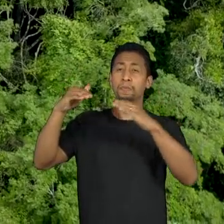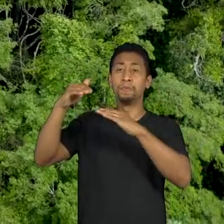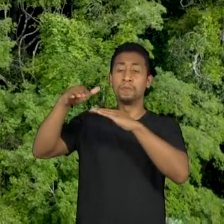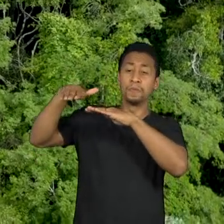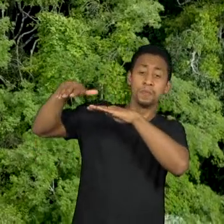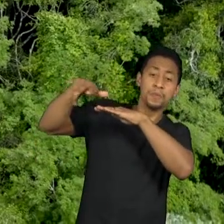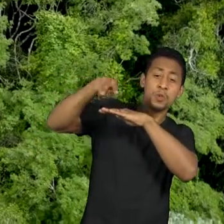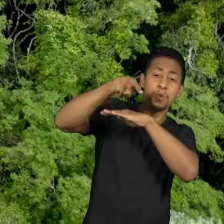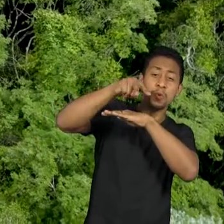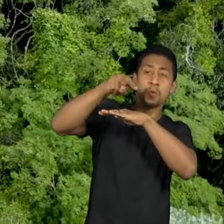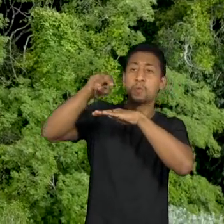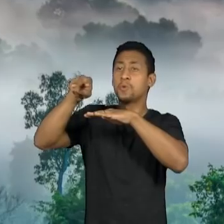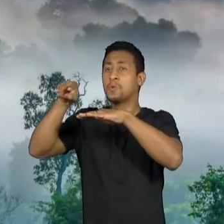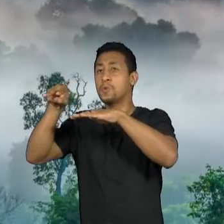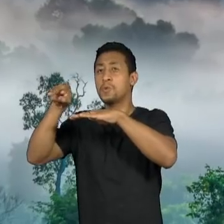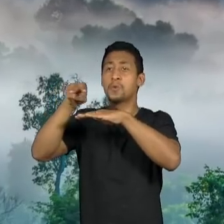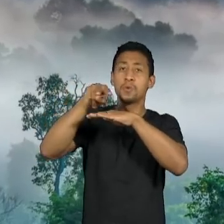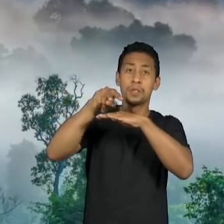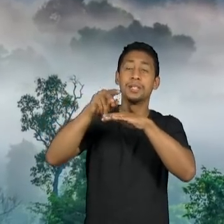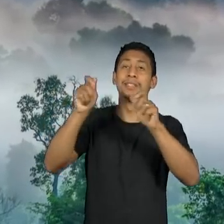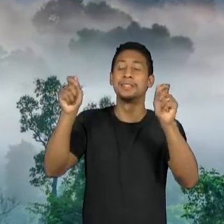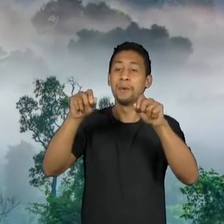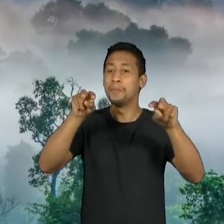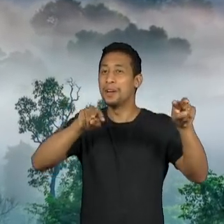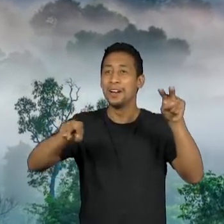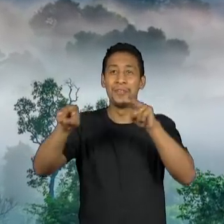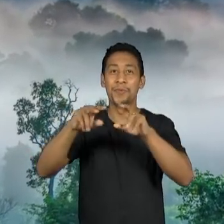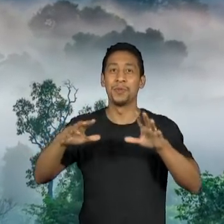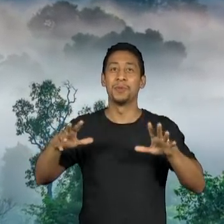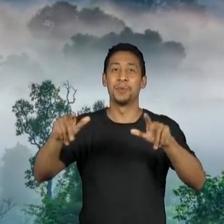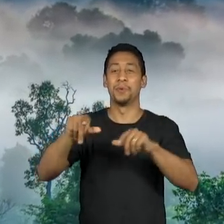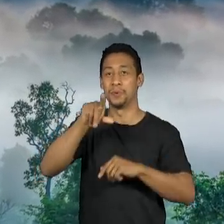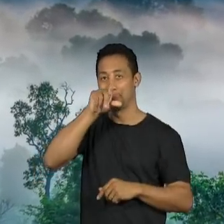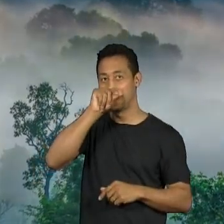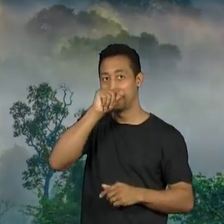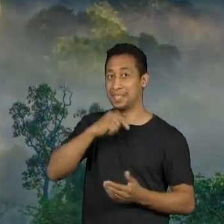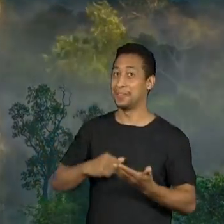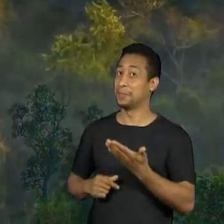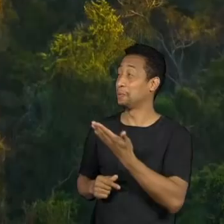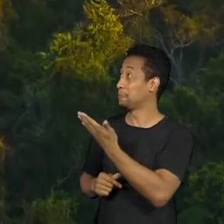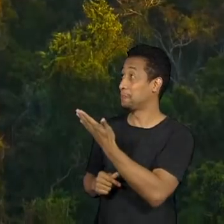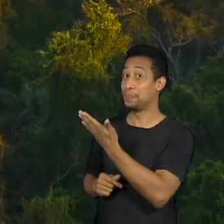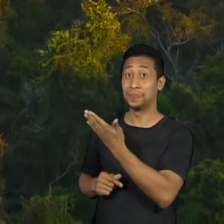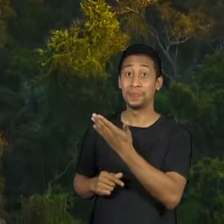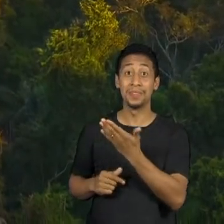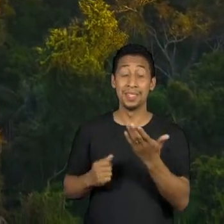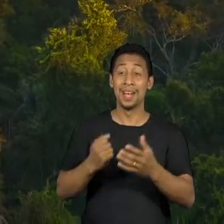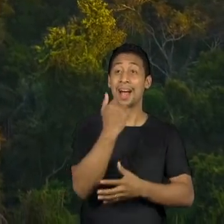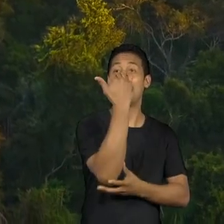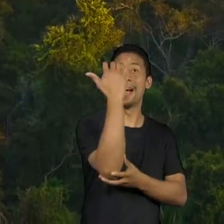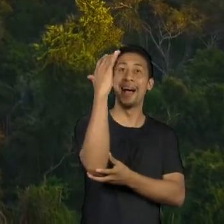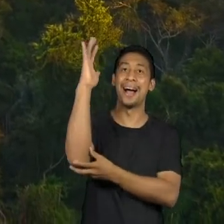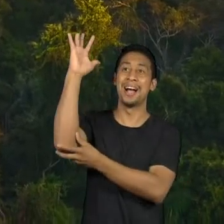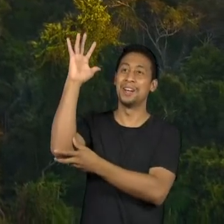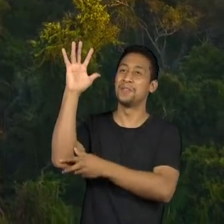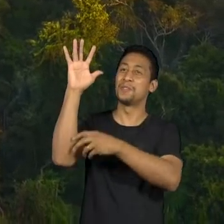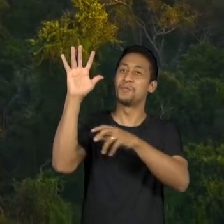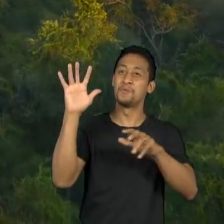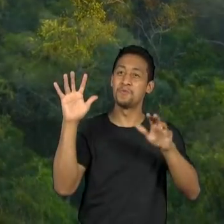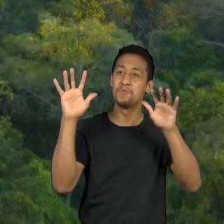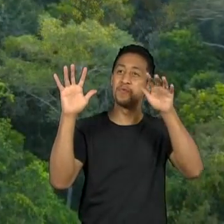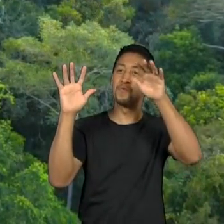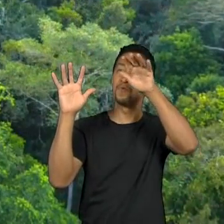para o observador de passarinho. Nada melhor do que amanhecer o dia na copa das árvores, com uma vista de toda a floresta em